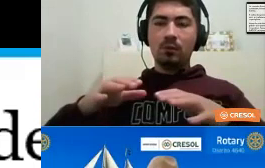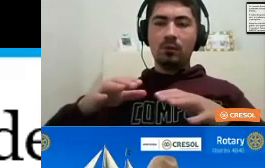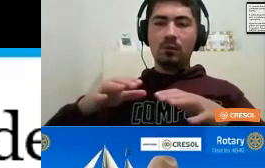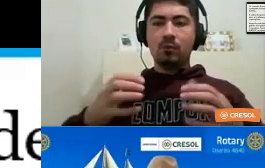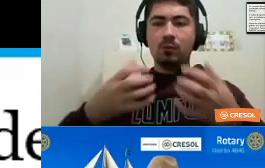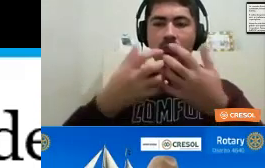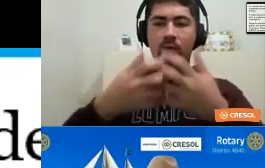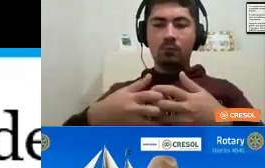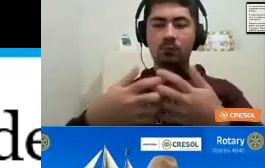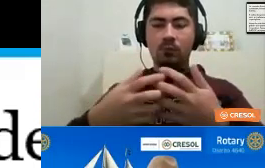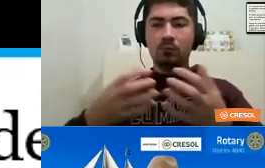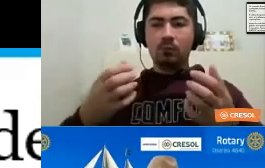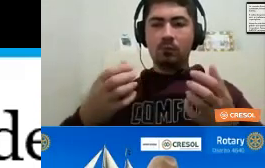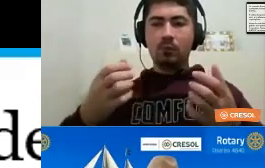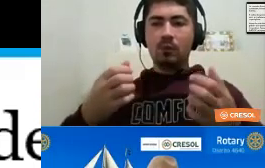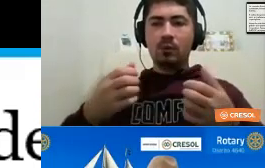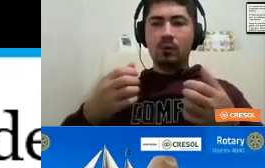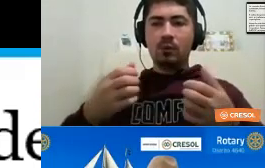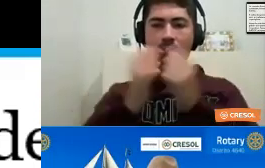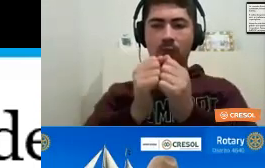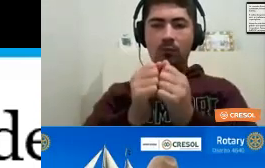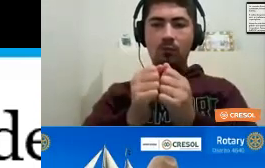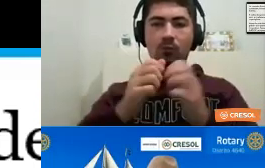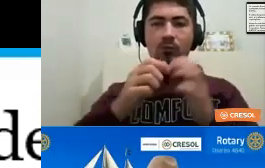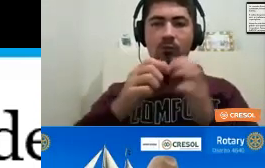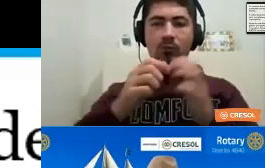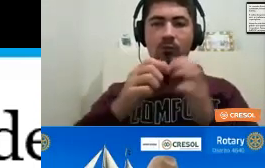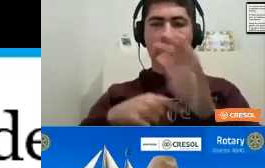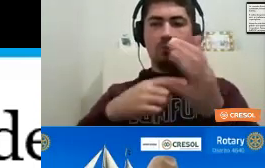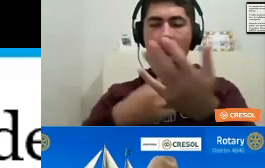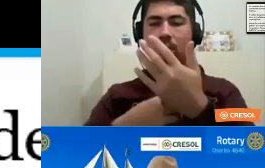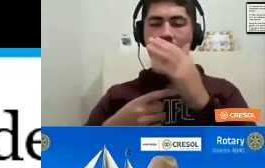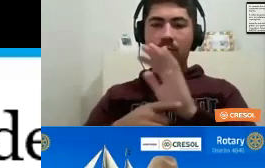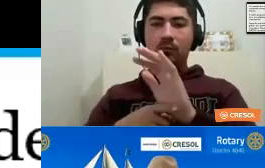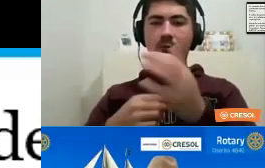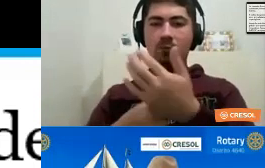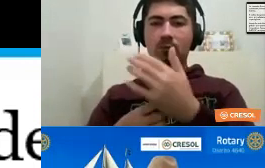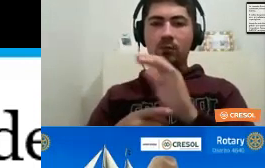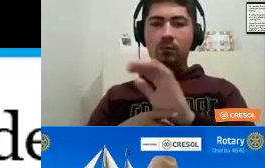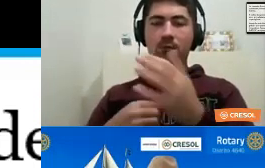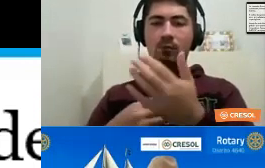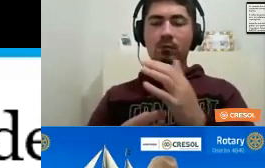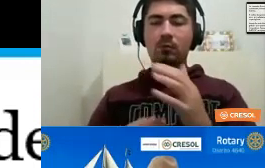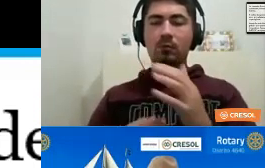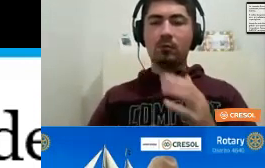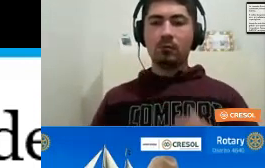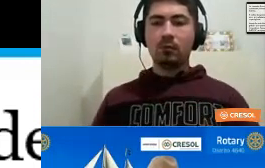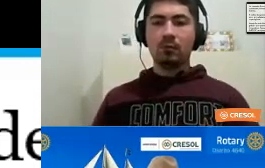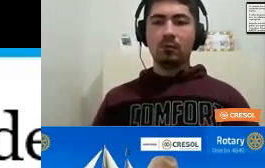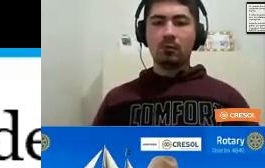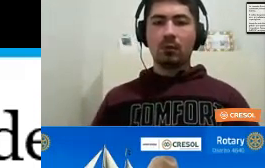estar sempre dispostos a ajudá-los. Também a Central de Aprendizado do My Rotary, ela tem